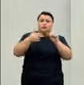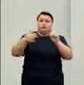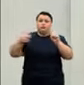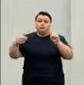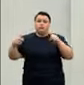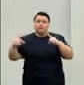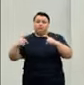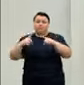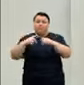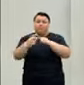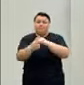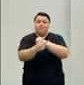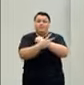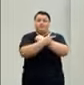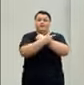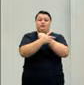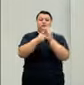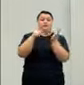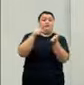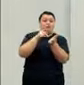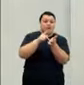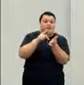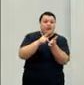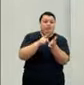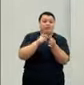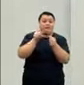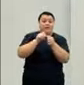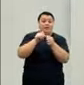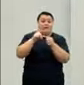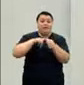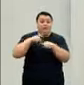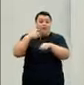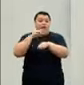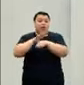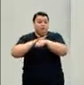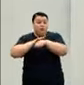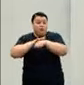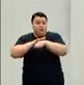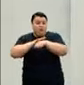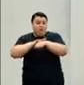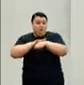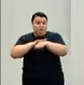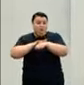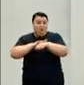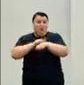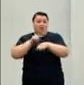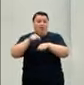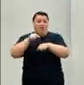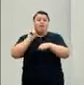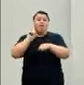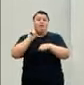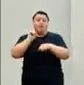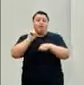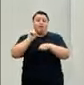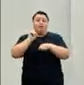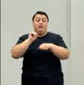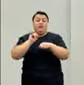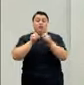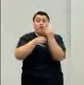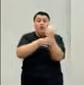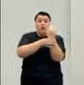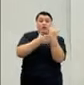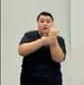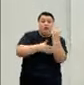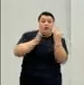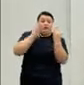aquele que vai causar a doença mesmo, os anticorpos já estão treinadinhos, já sabem que ali tem problema e já vão direto